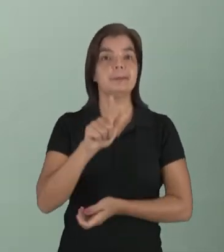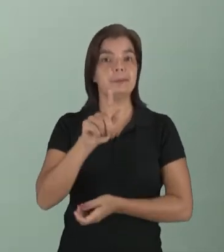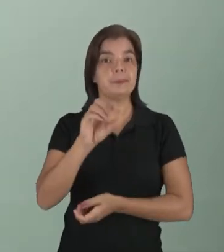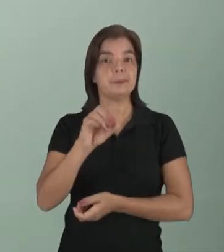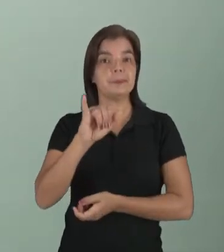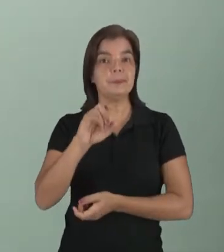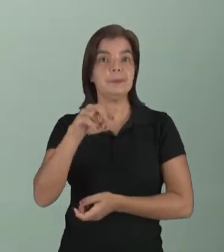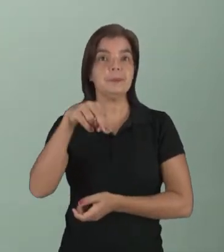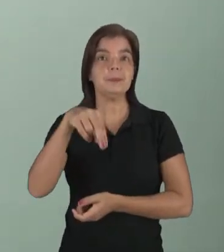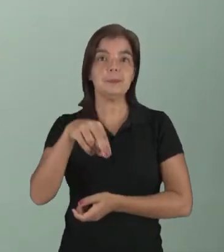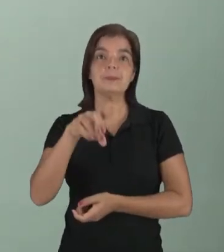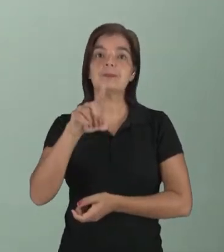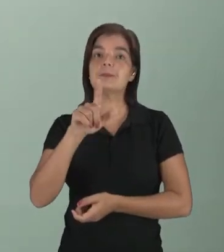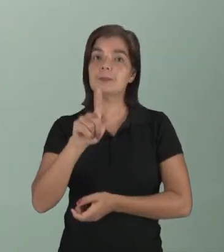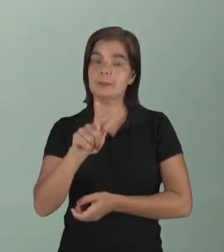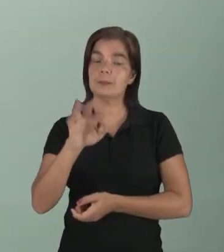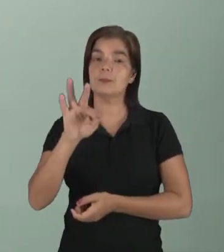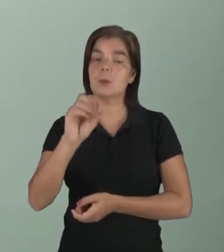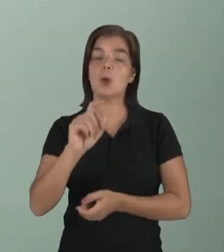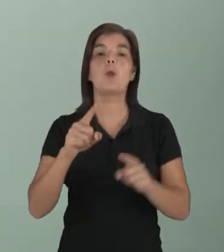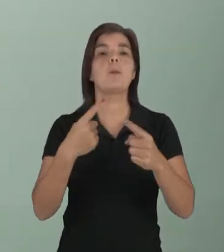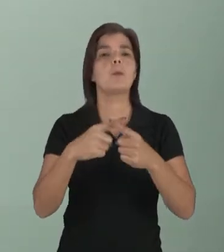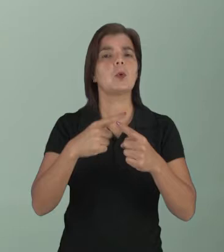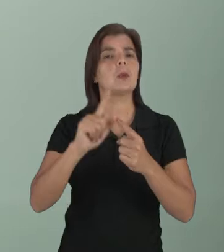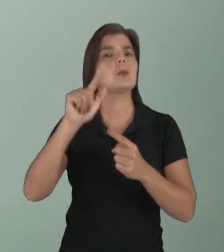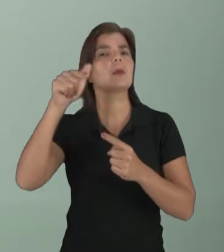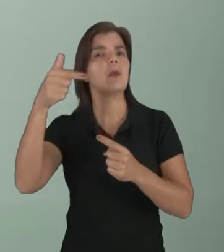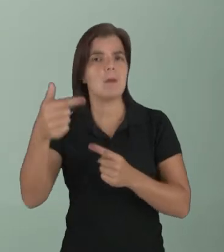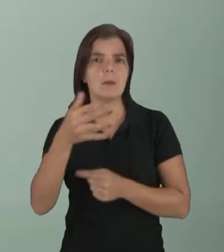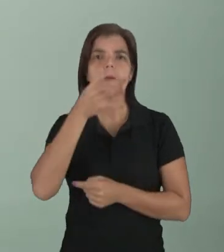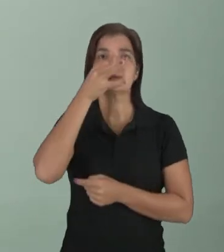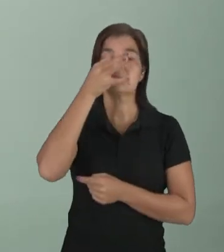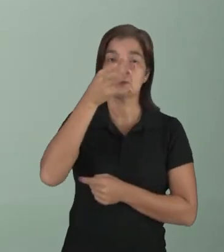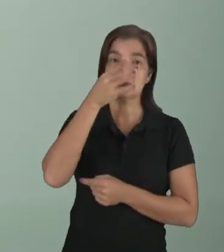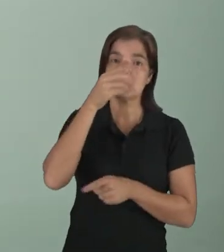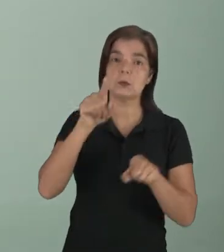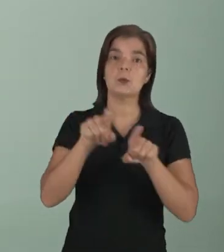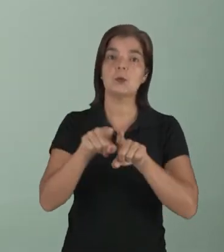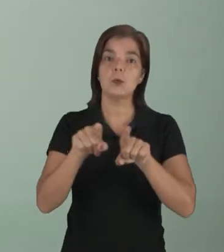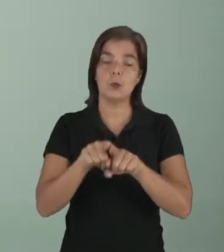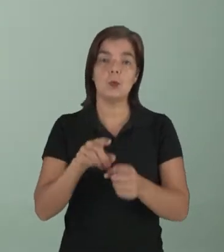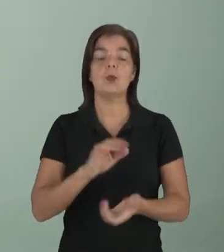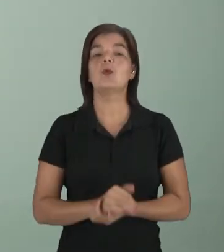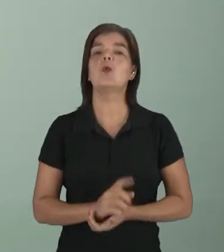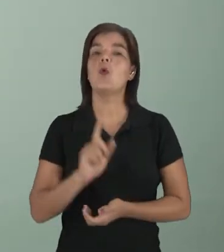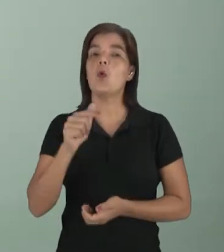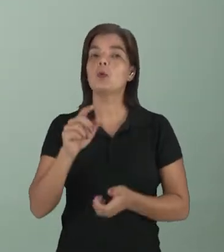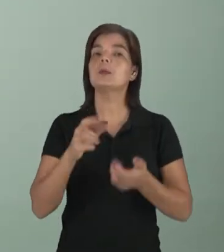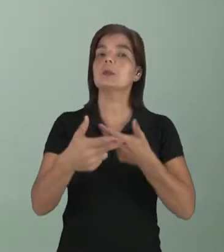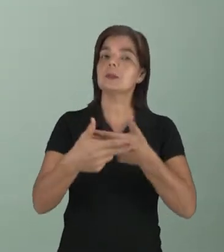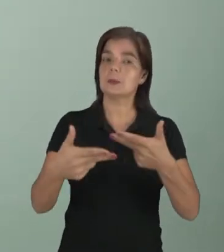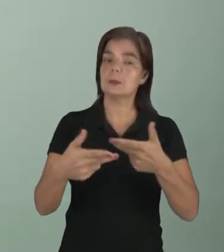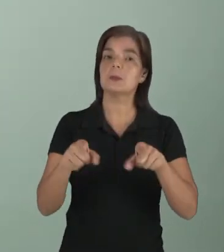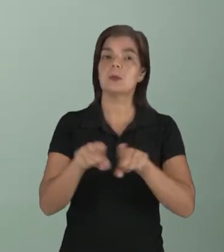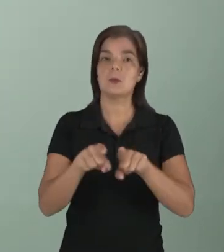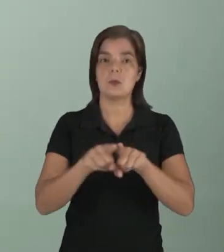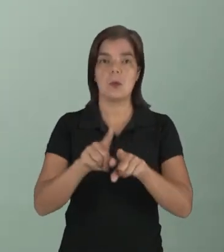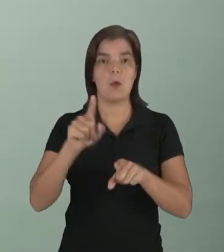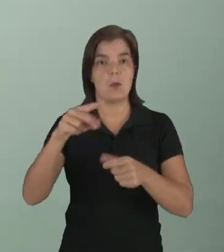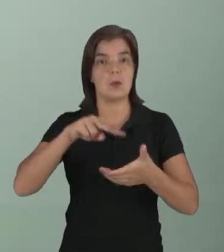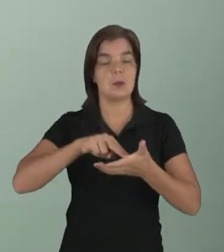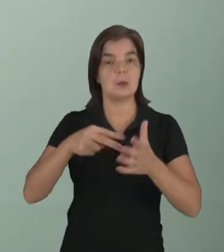Pessoal, eu estou falando sobre esses detalhes porque tem outras formas de futuro, tá? Nós também temos futuro com will, futuro com present continuous, que eles